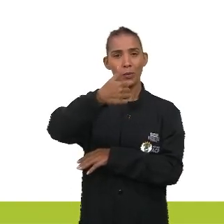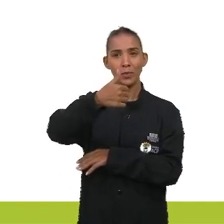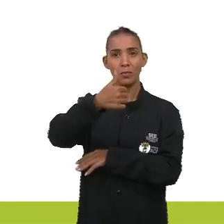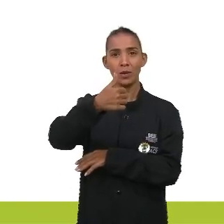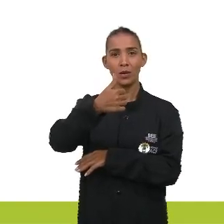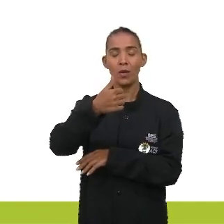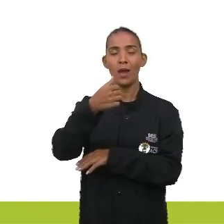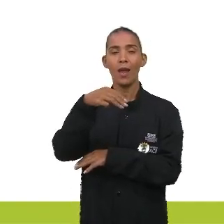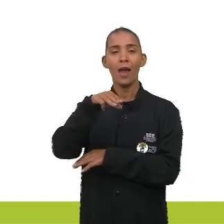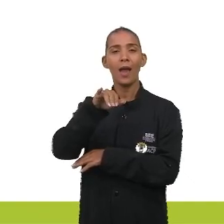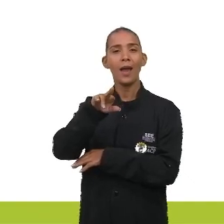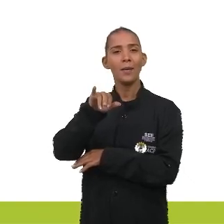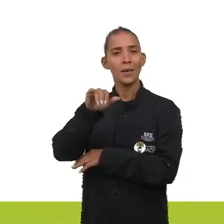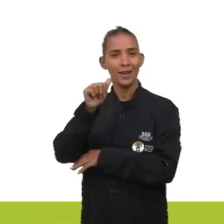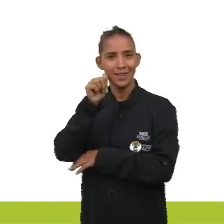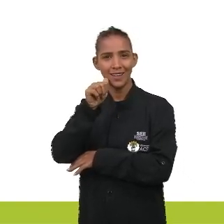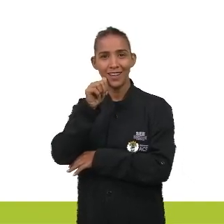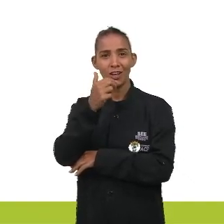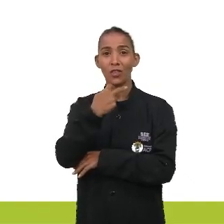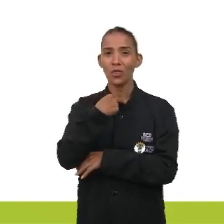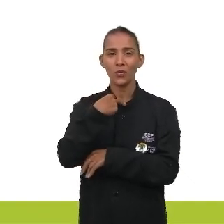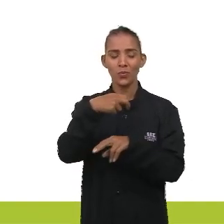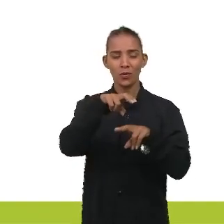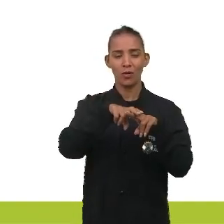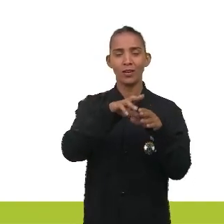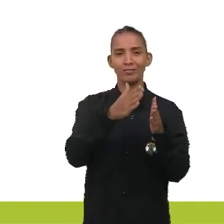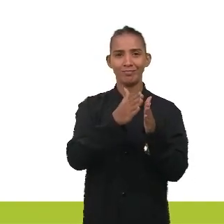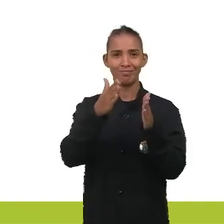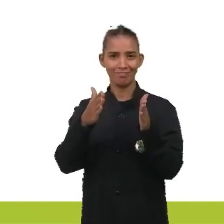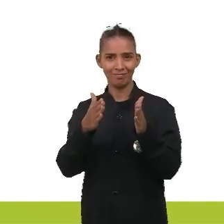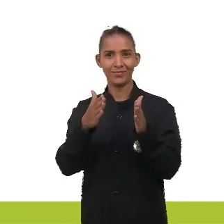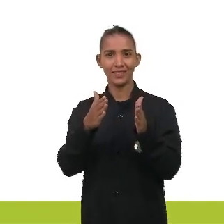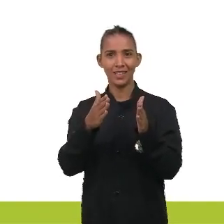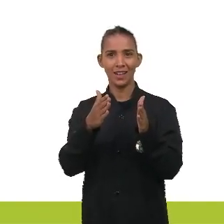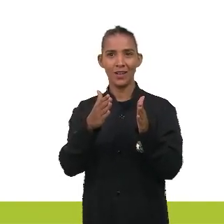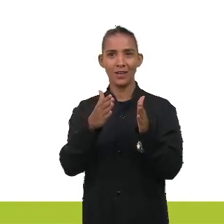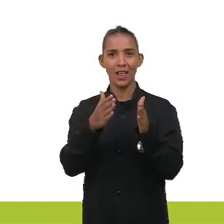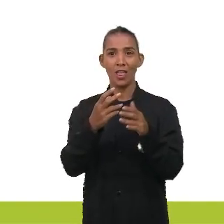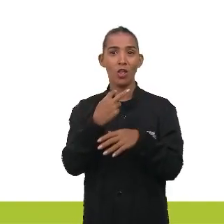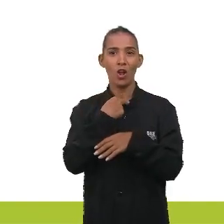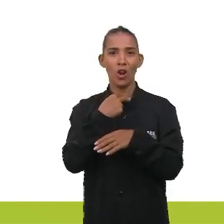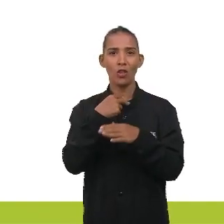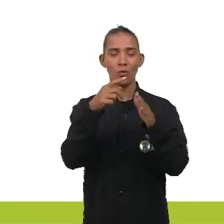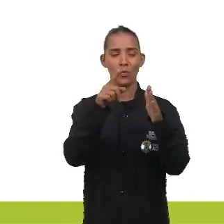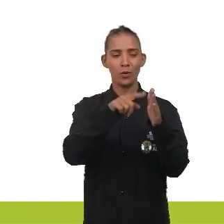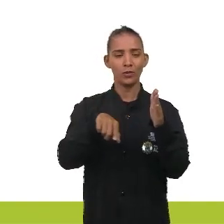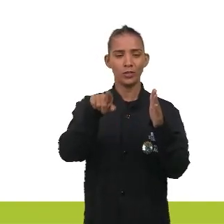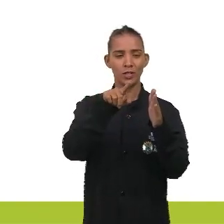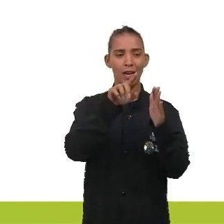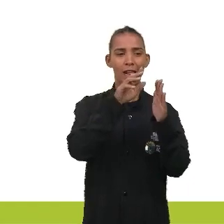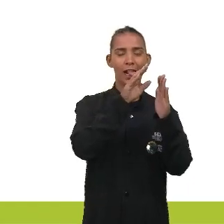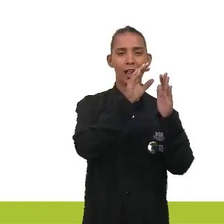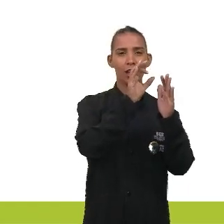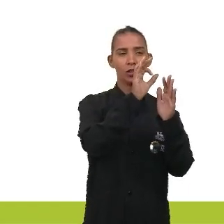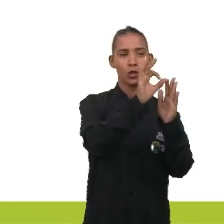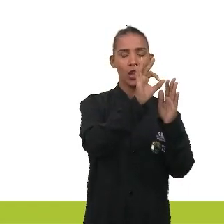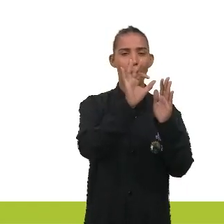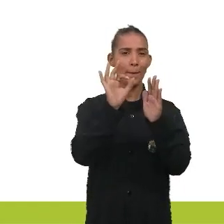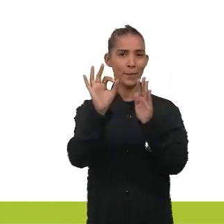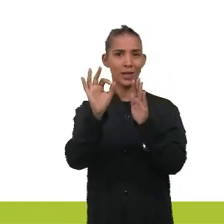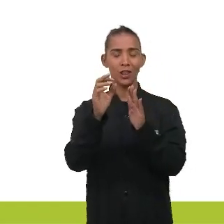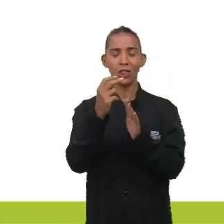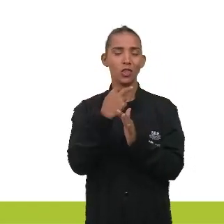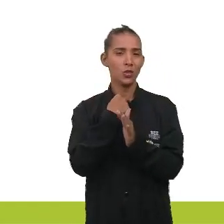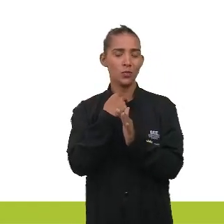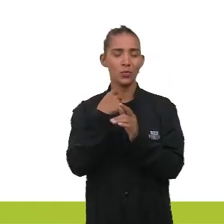João. Então, a Maria não poderia, por exemplo, estar aqui e nem aqui. Ela tem que estar